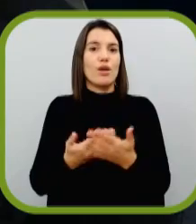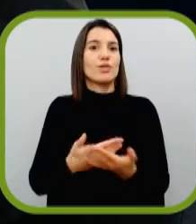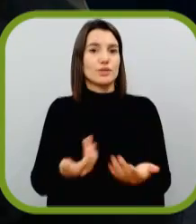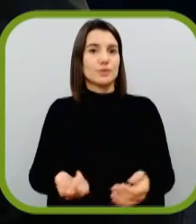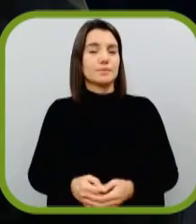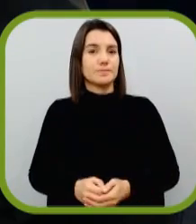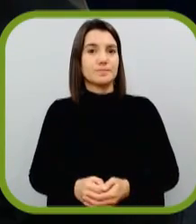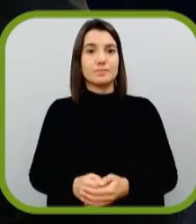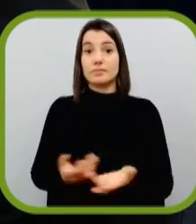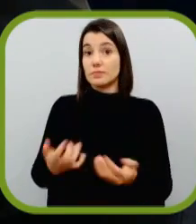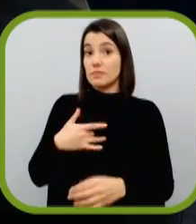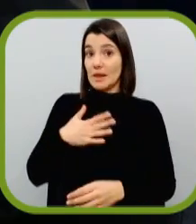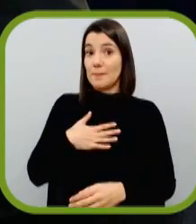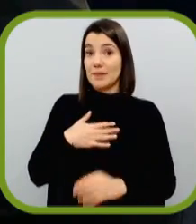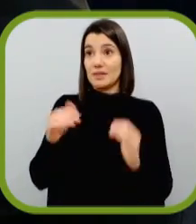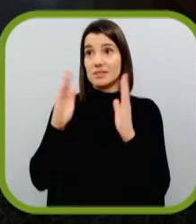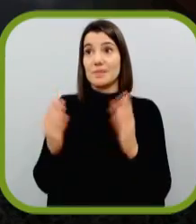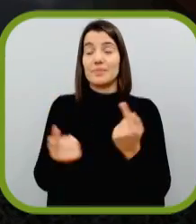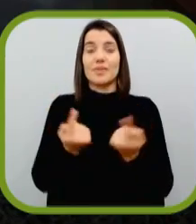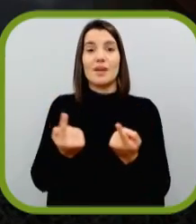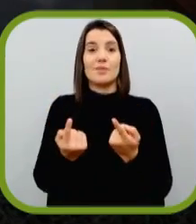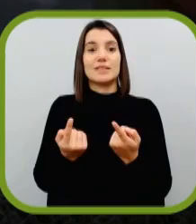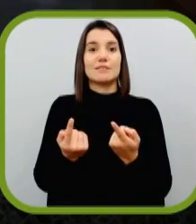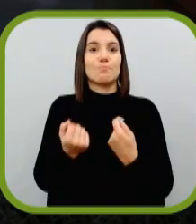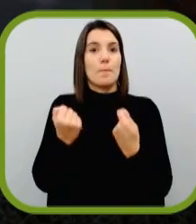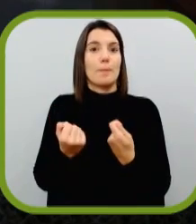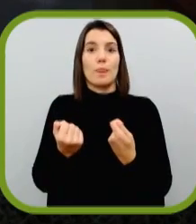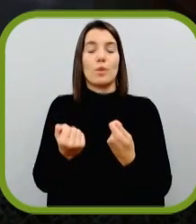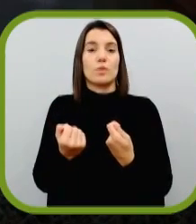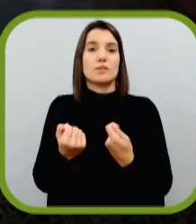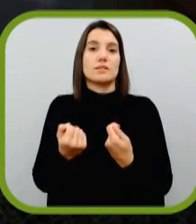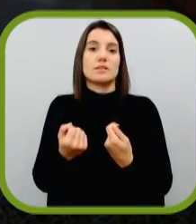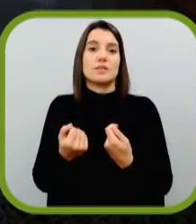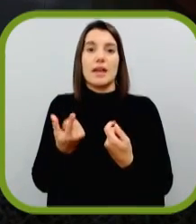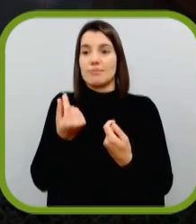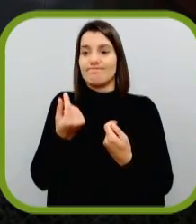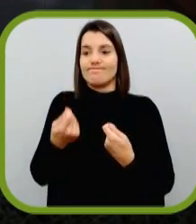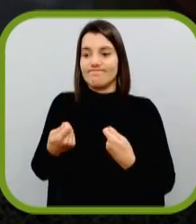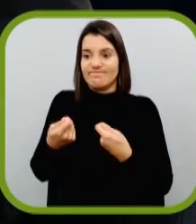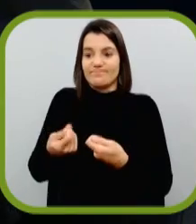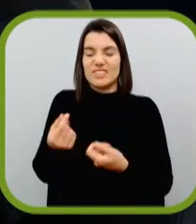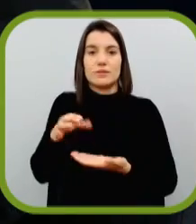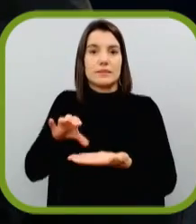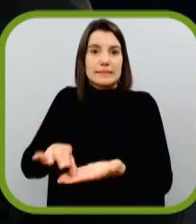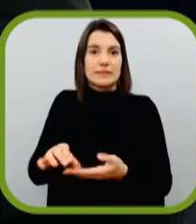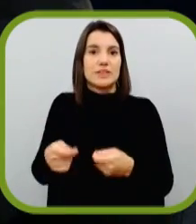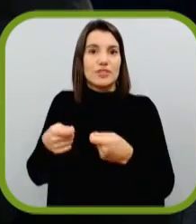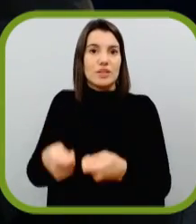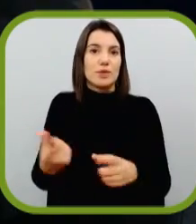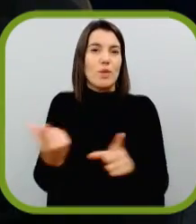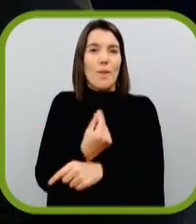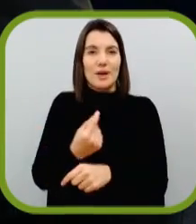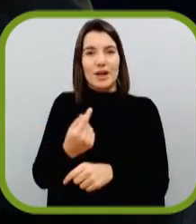com o negócio. Numa empresa, por vezes, nem sempre existe a capacidade de investimento nestes estudos. Sendo